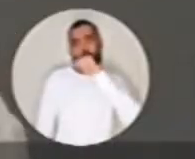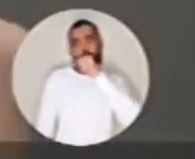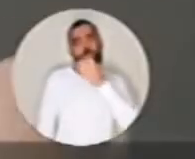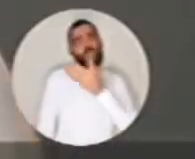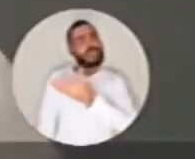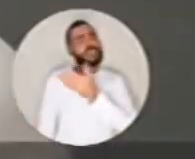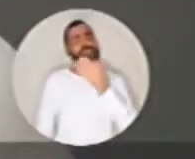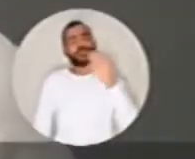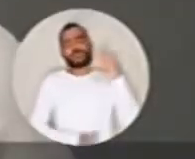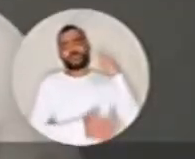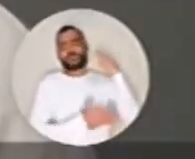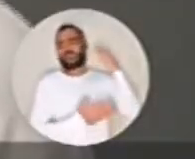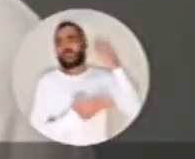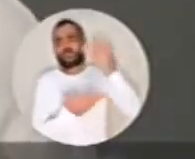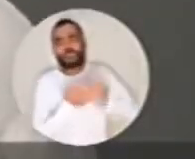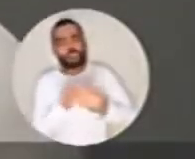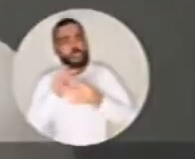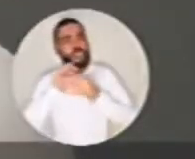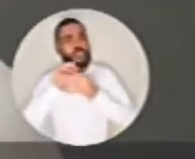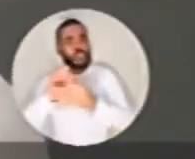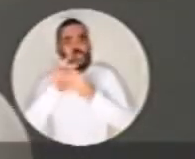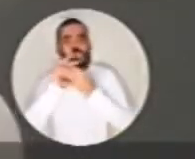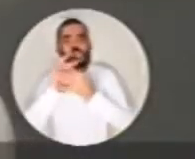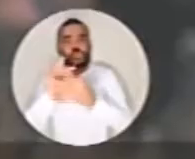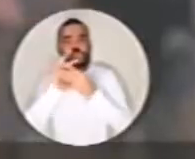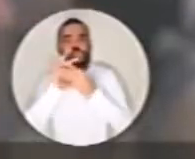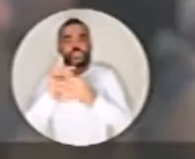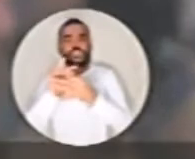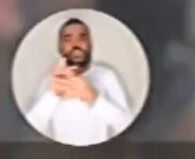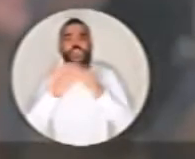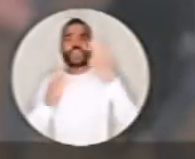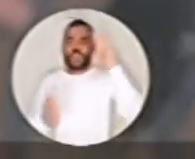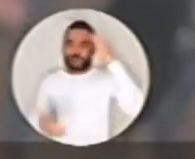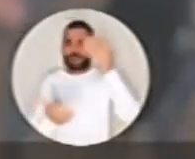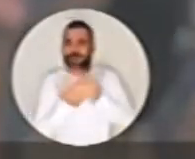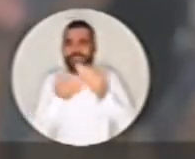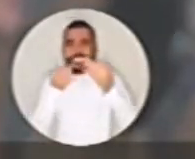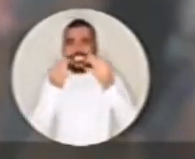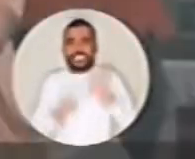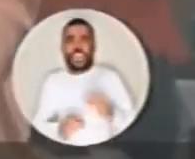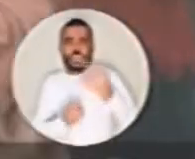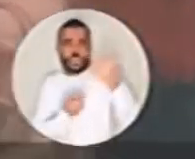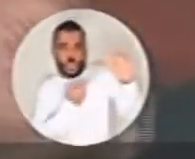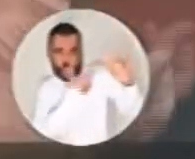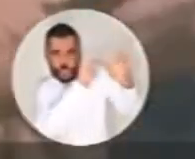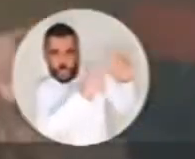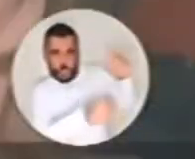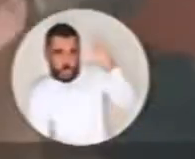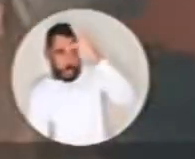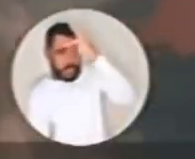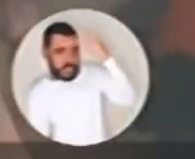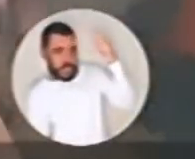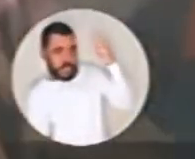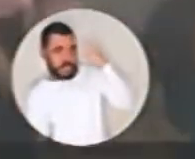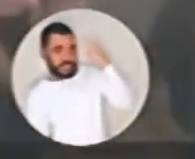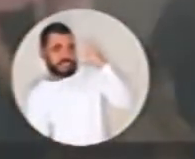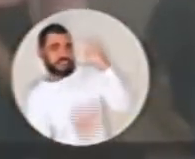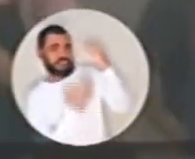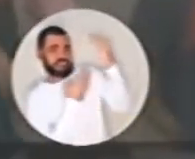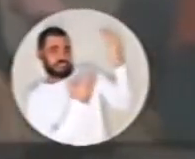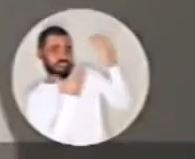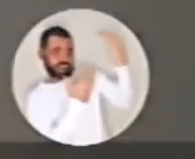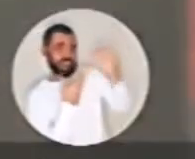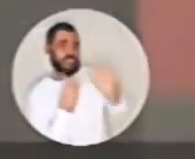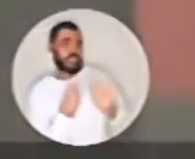Eu e minha mãe, a gente tem história muito junta, desde sempre. E eu tenho certeza que pra muita gente, não quem tá aqui, né, porque vocês